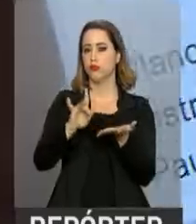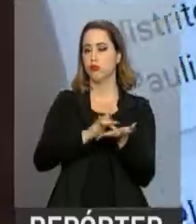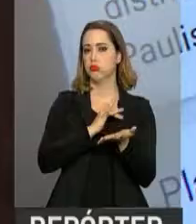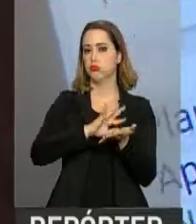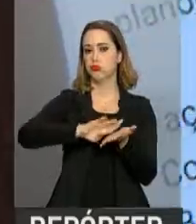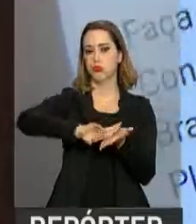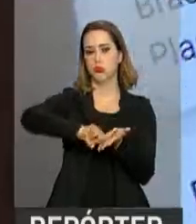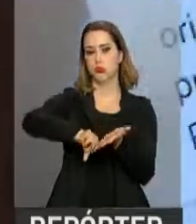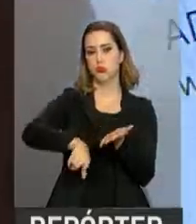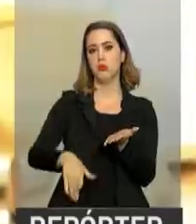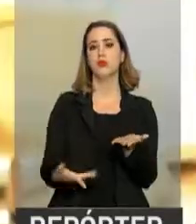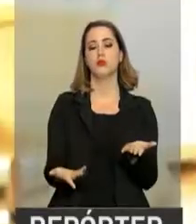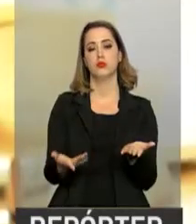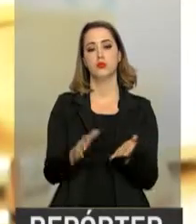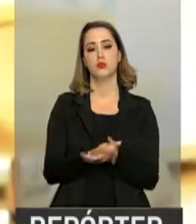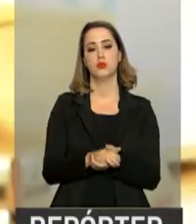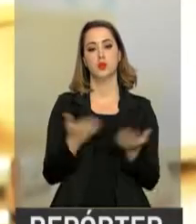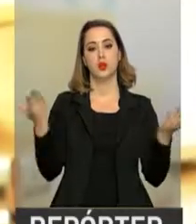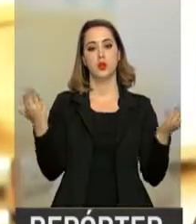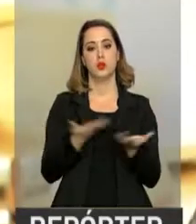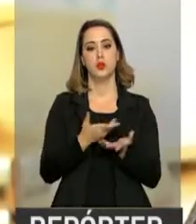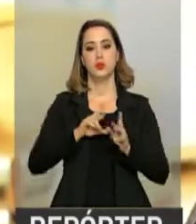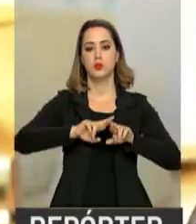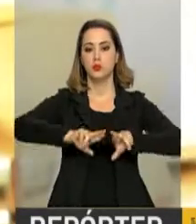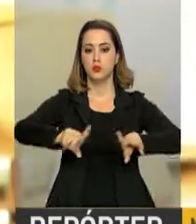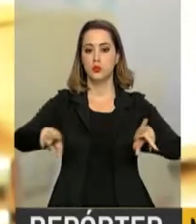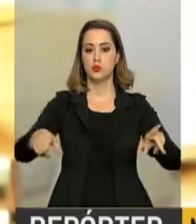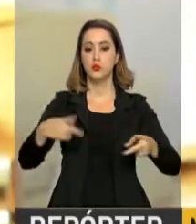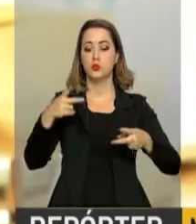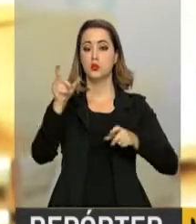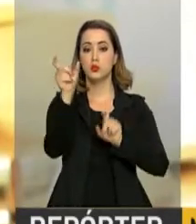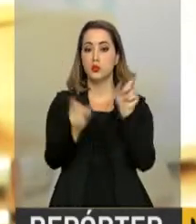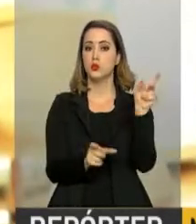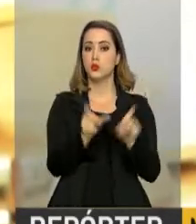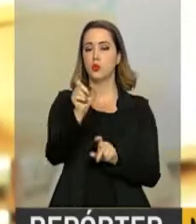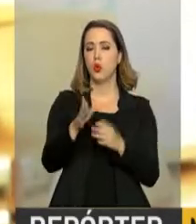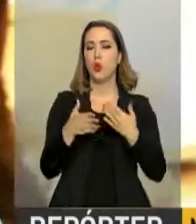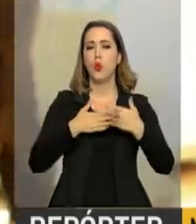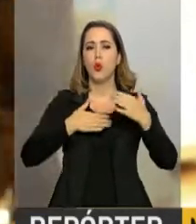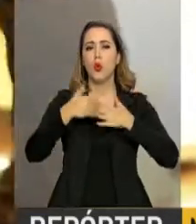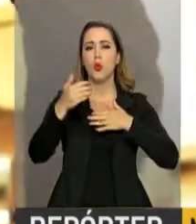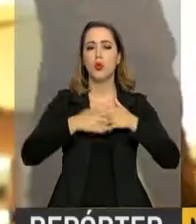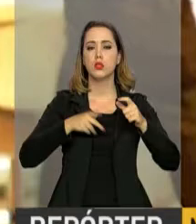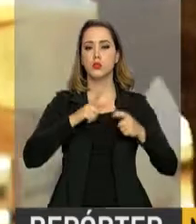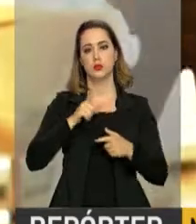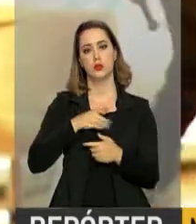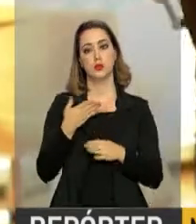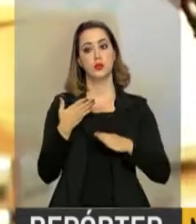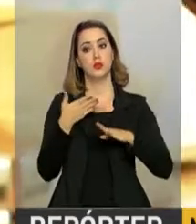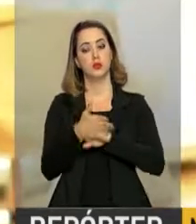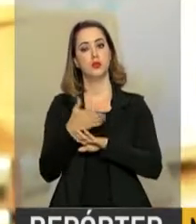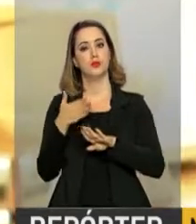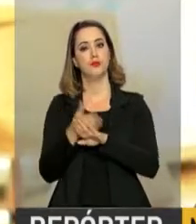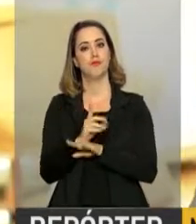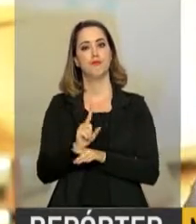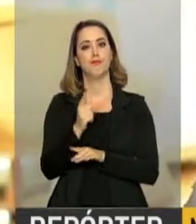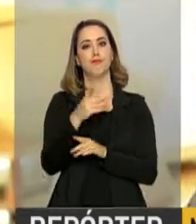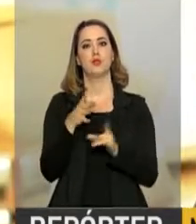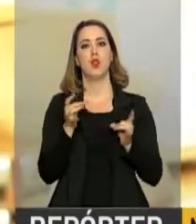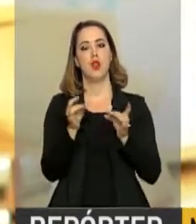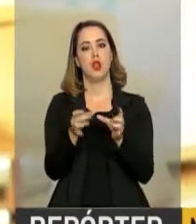e smartphones. Hoje a maior parte dos produtos, qualquer coisa que você vá comprar, você tem acesso a uma